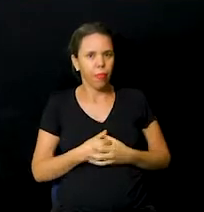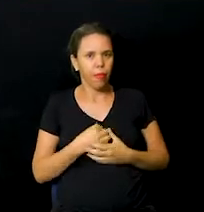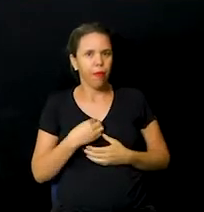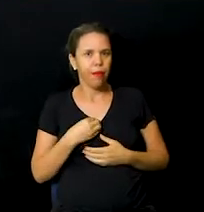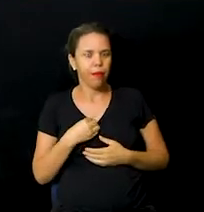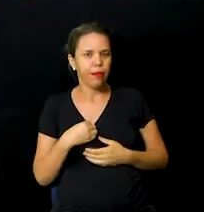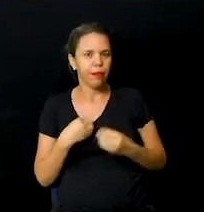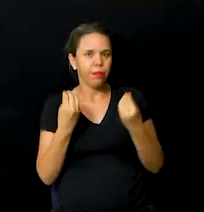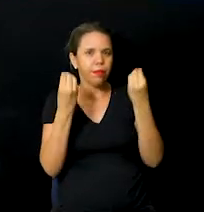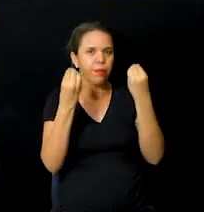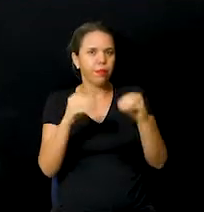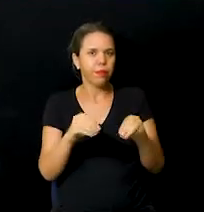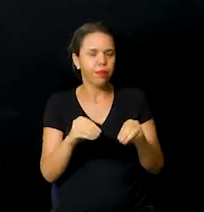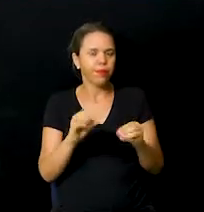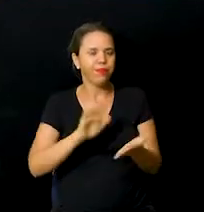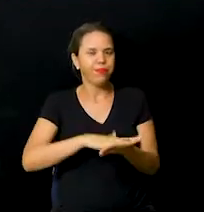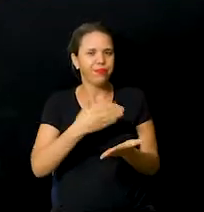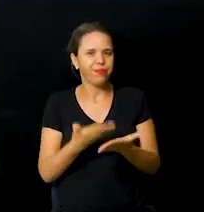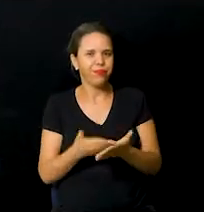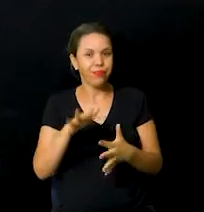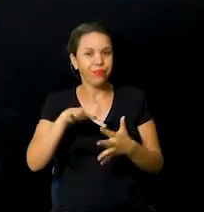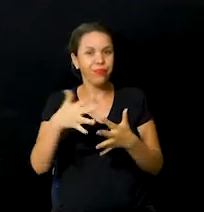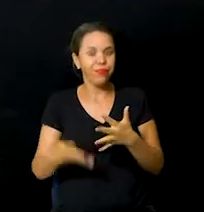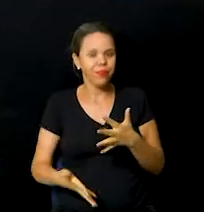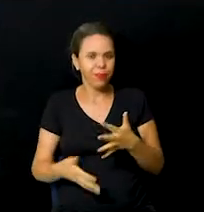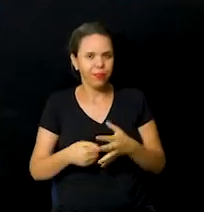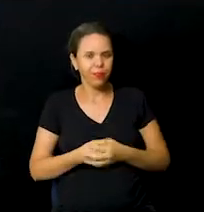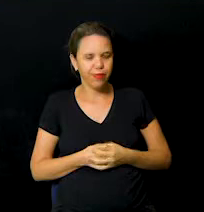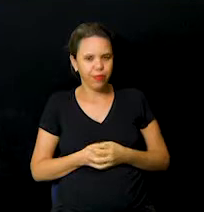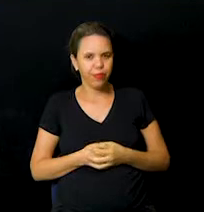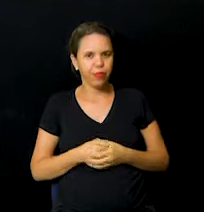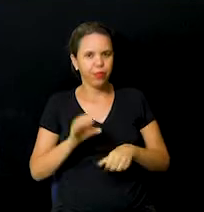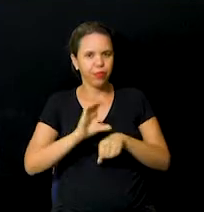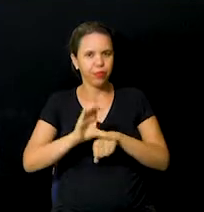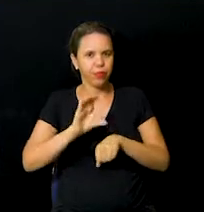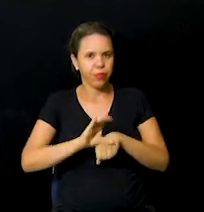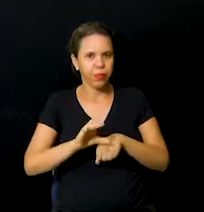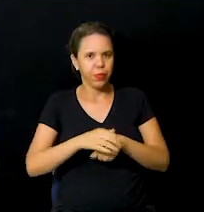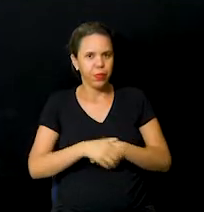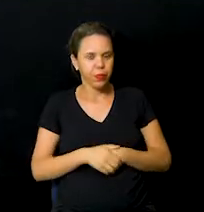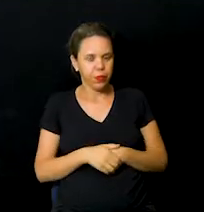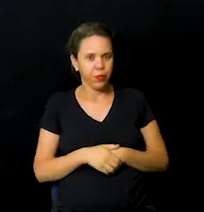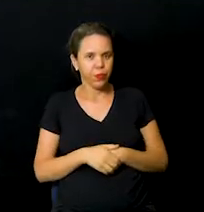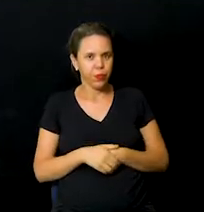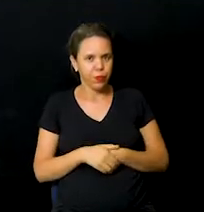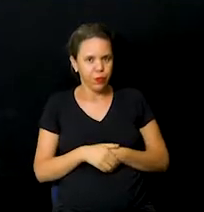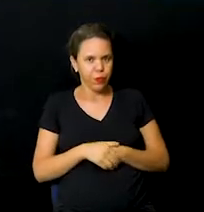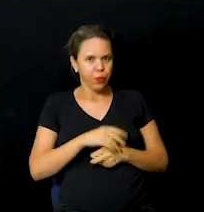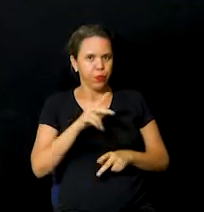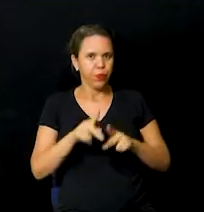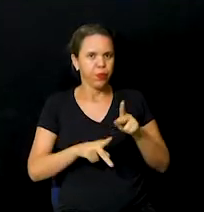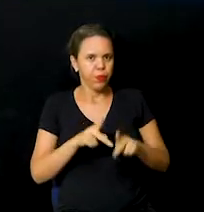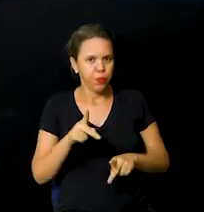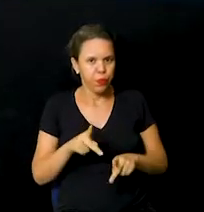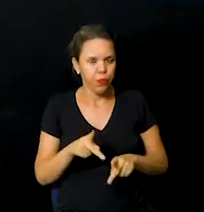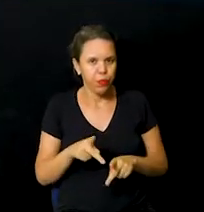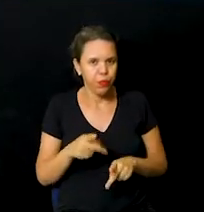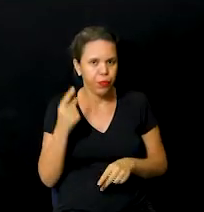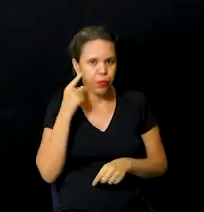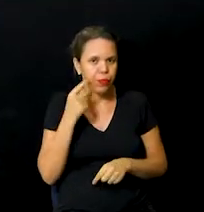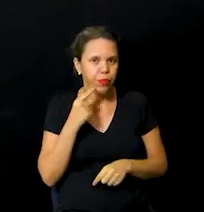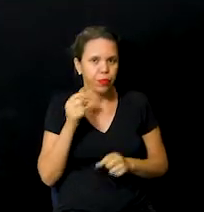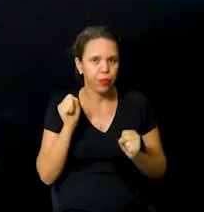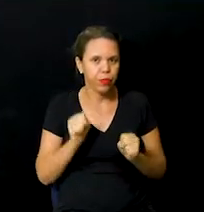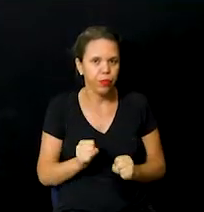proposta, colocando aí um intérprete de Libras em seus cursos para que as pessoas da